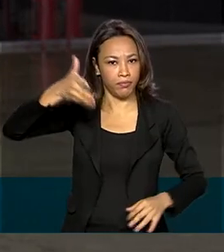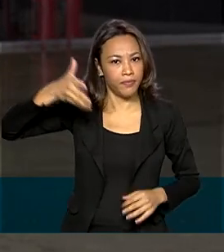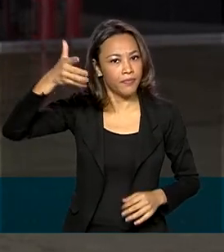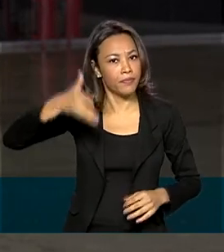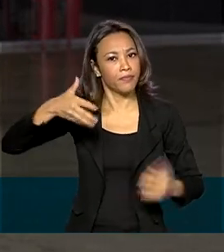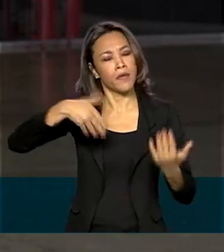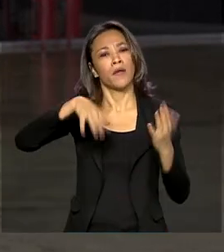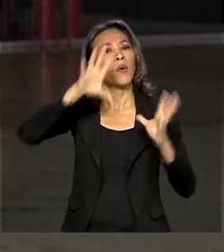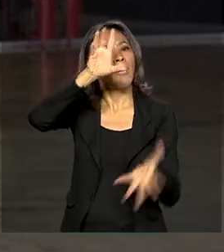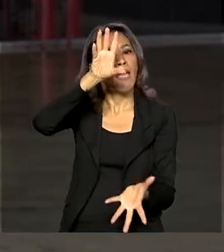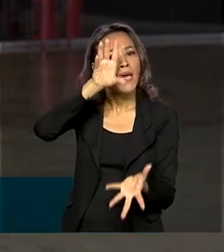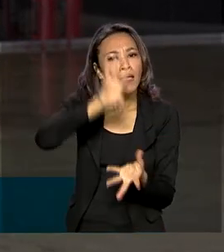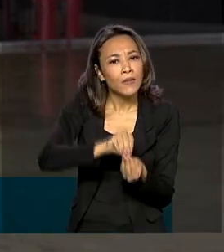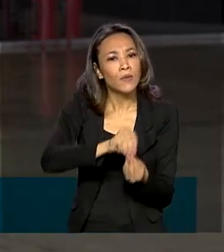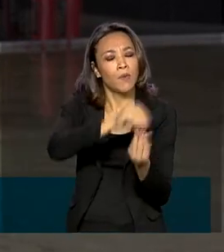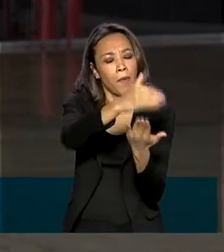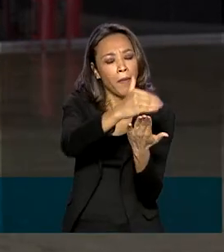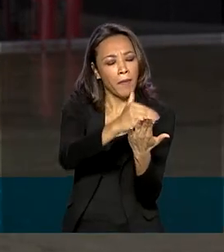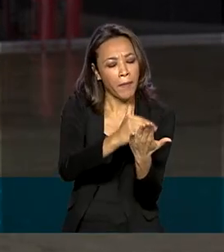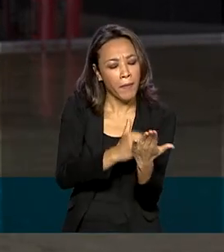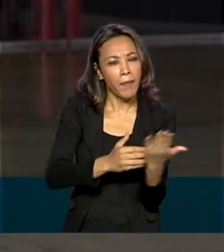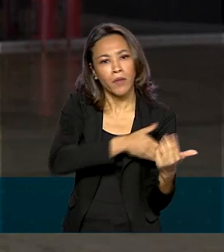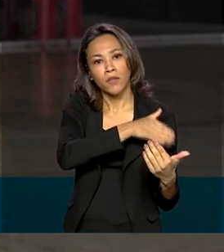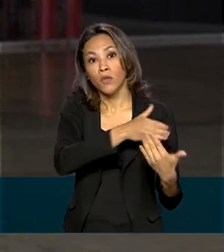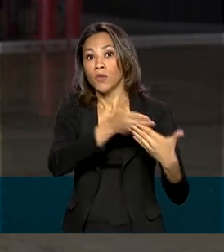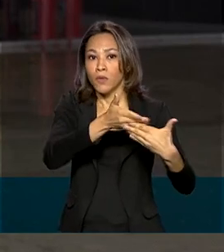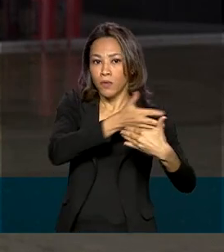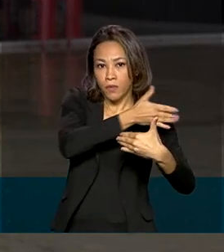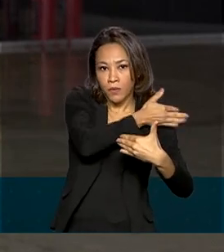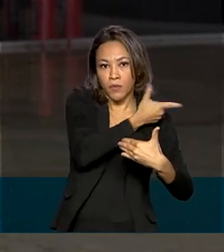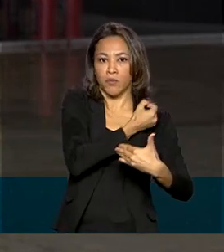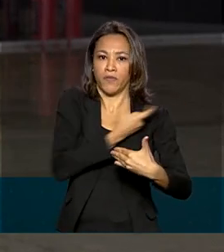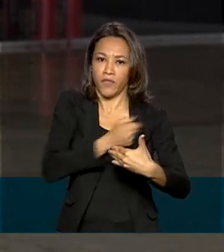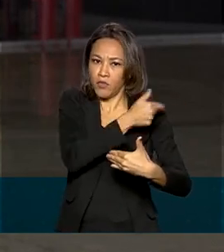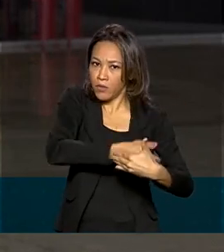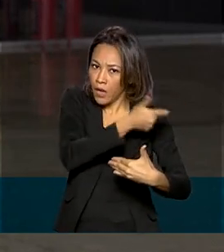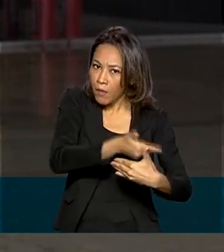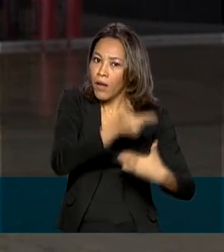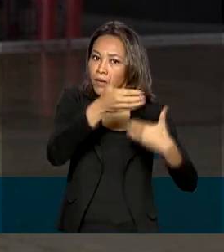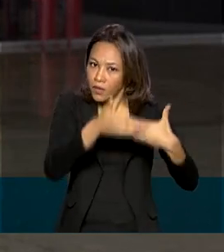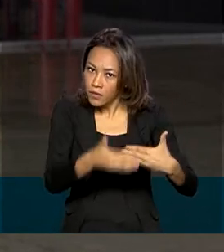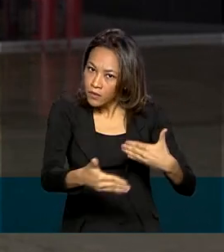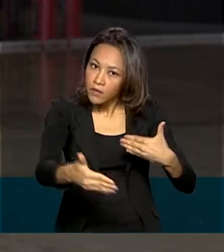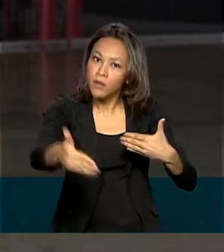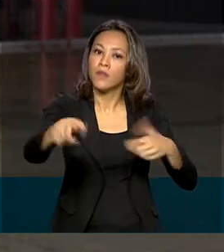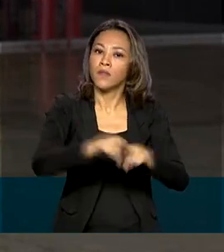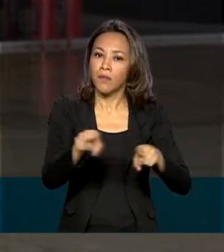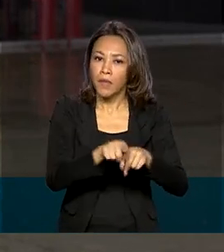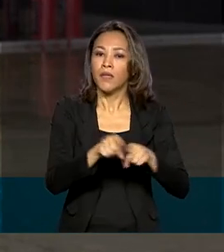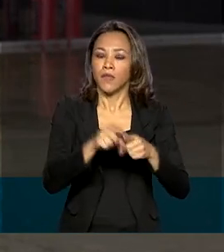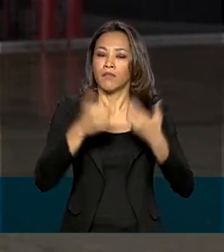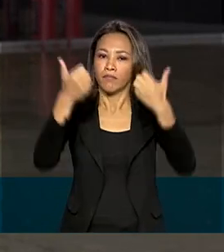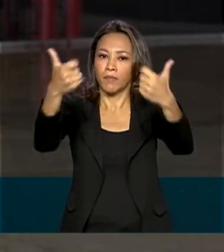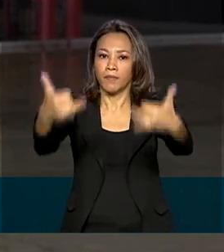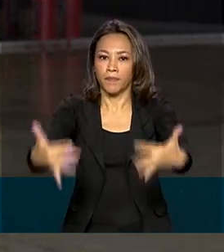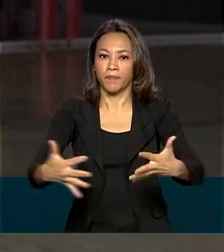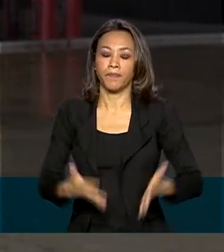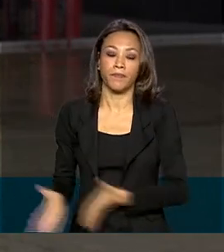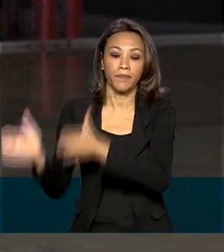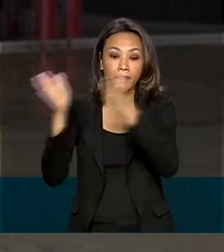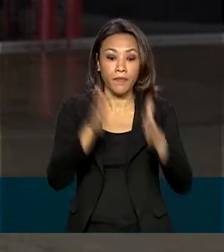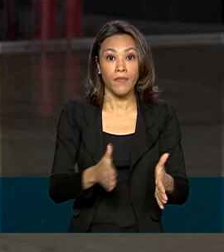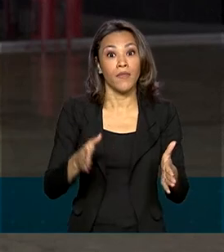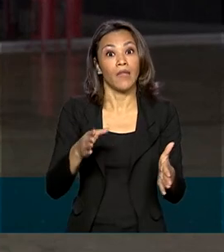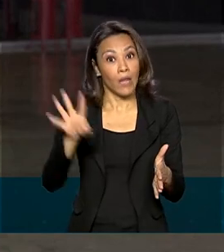resumo das ações do governo em 2020 e as prioridades para esse ano em 2021 aliás esse